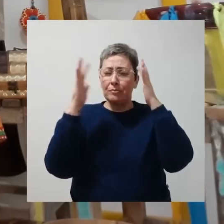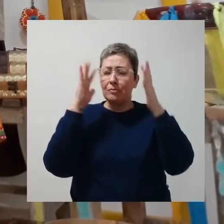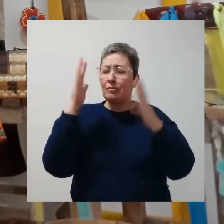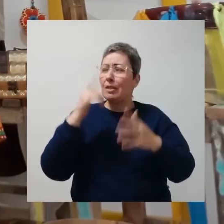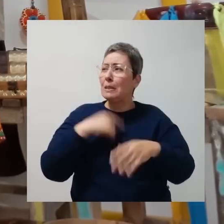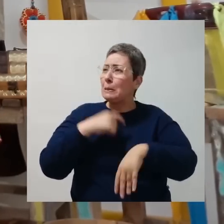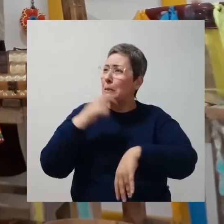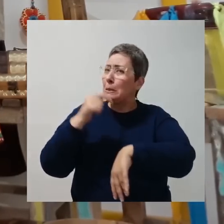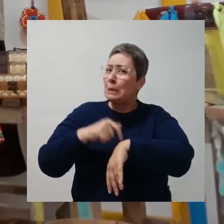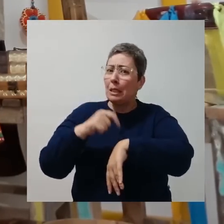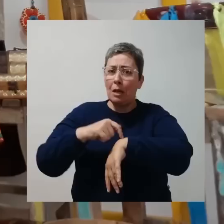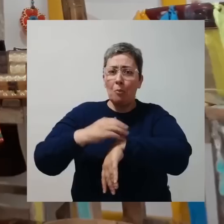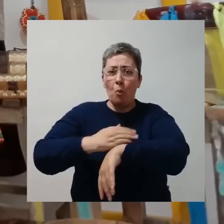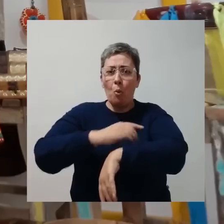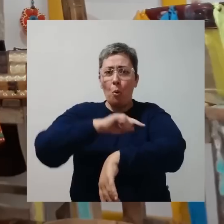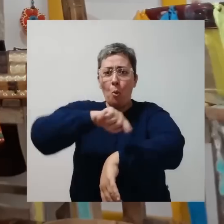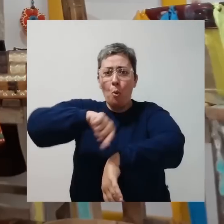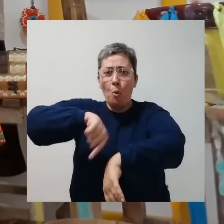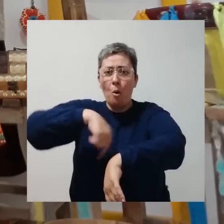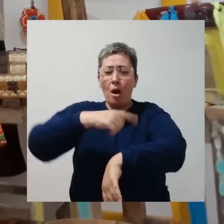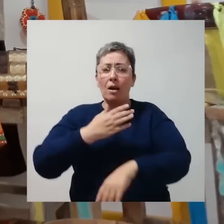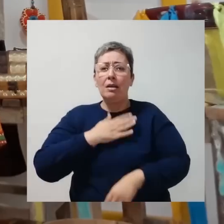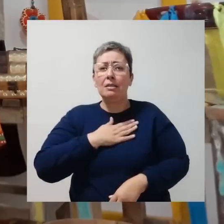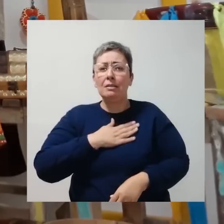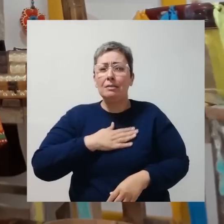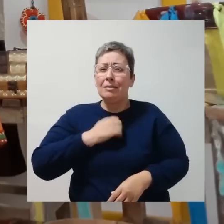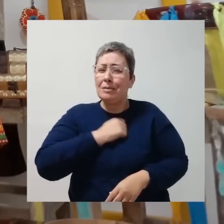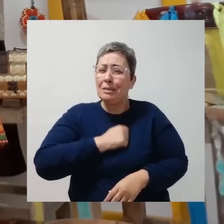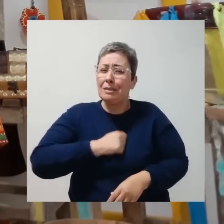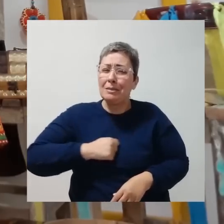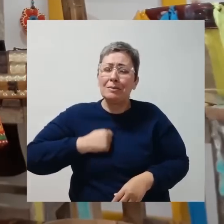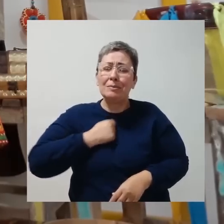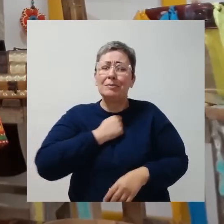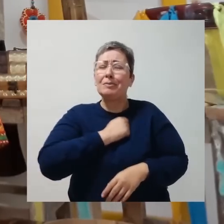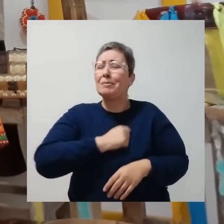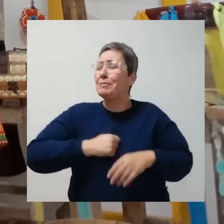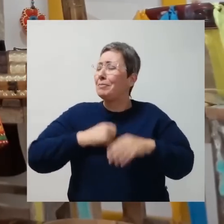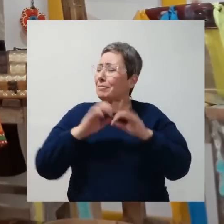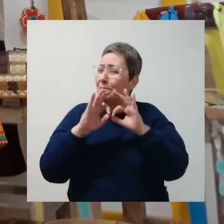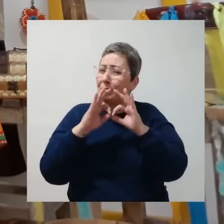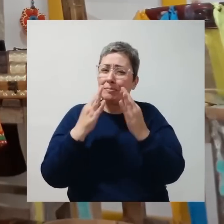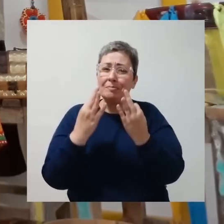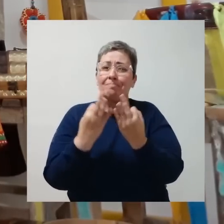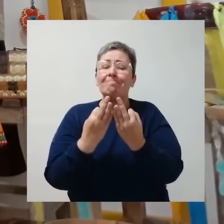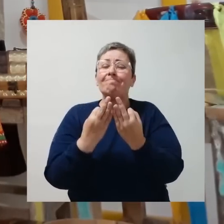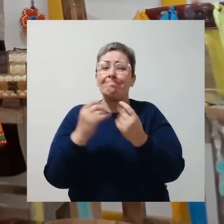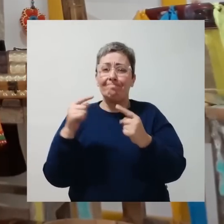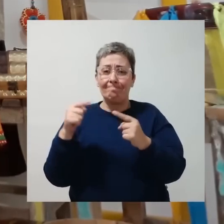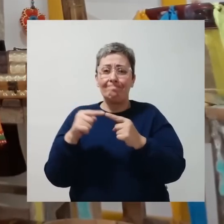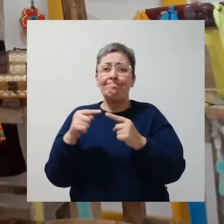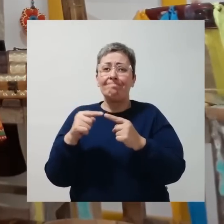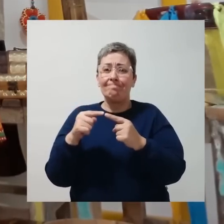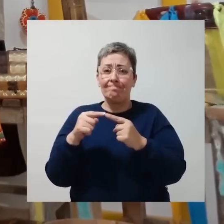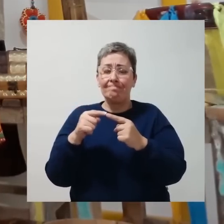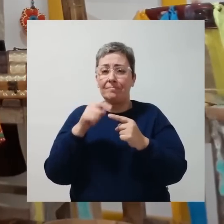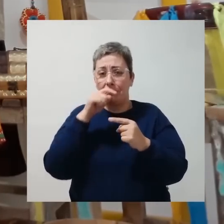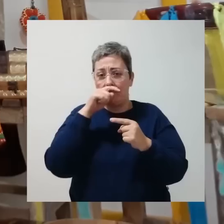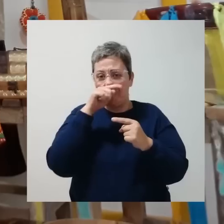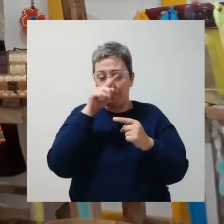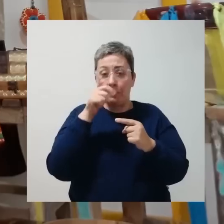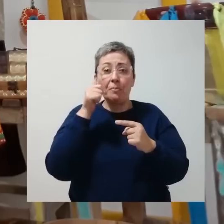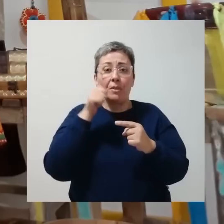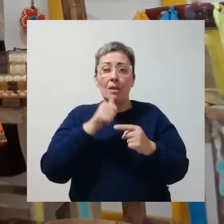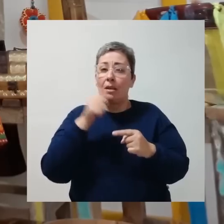quanta saudade a sua família sentiu e ele sentiu de sua família? Eu fico imaginando